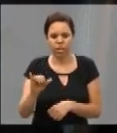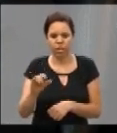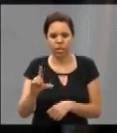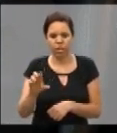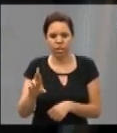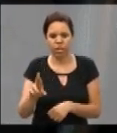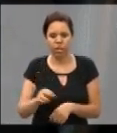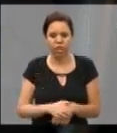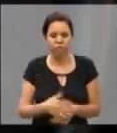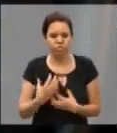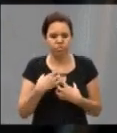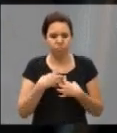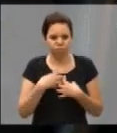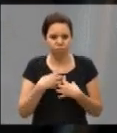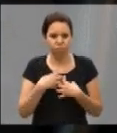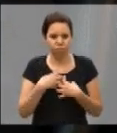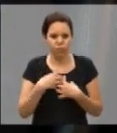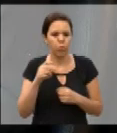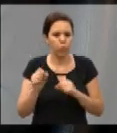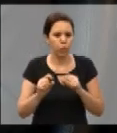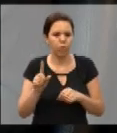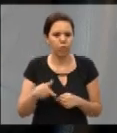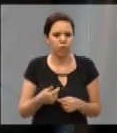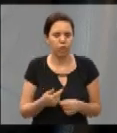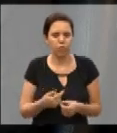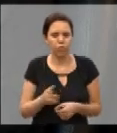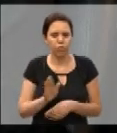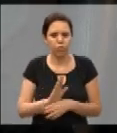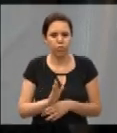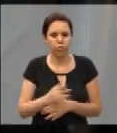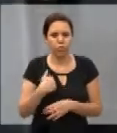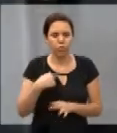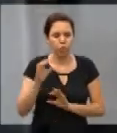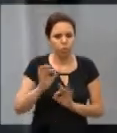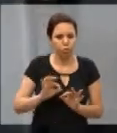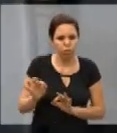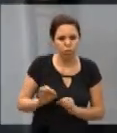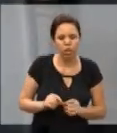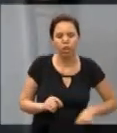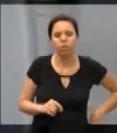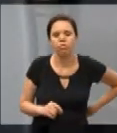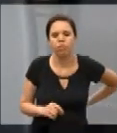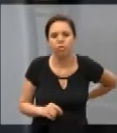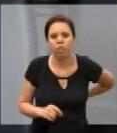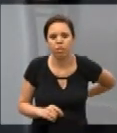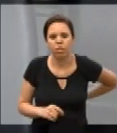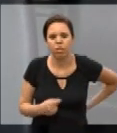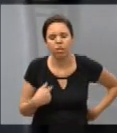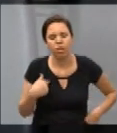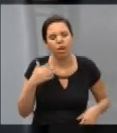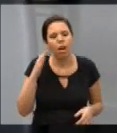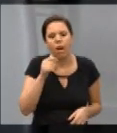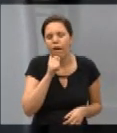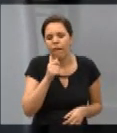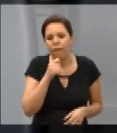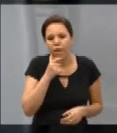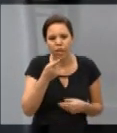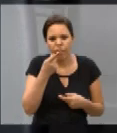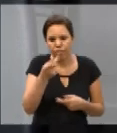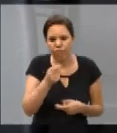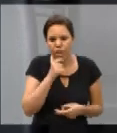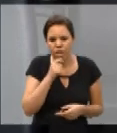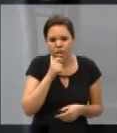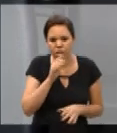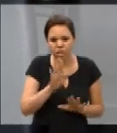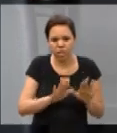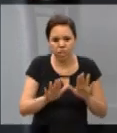dar pra sentir bem o que é o filme. E projetos eu tô com algumas coisas assim, mas eu prefiro até nem falar por enquanto, porque eu